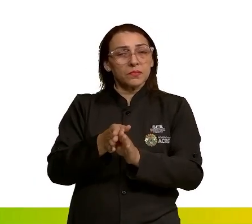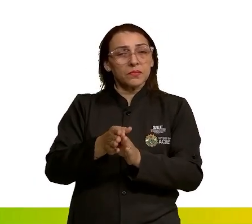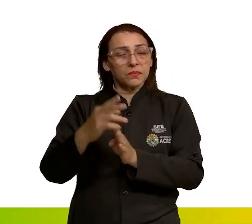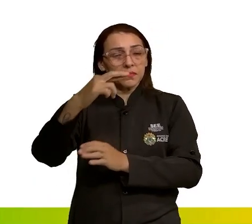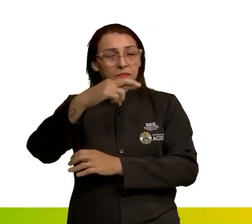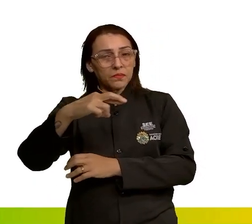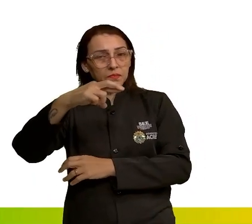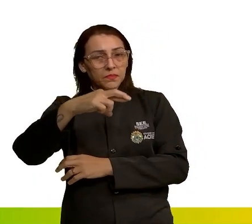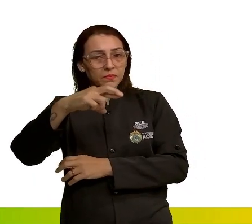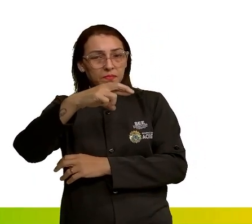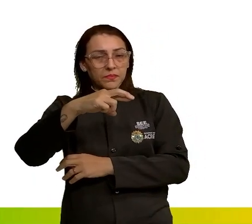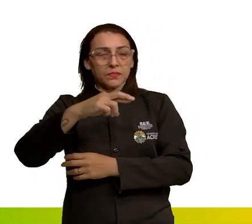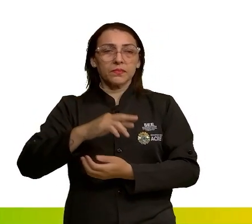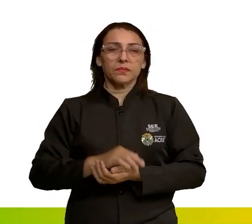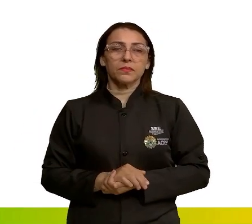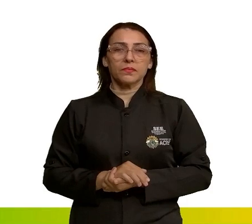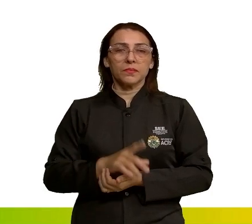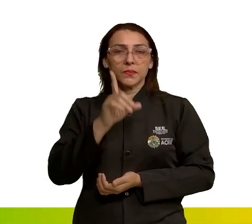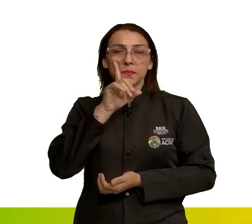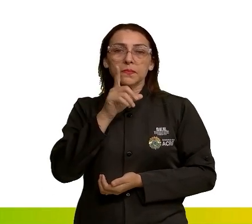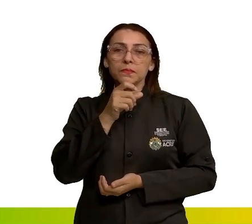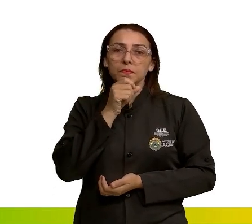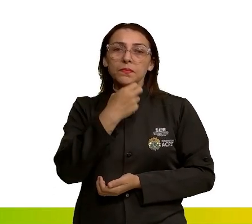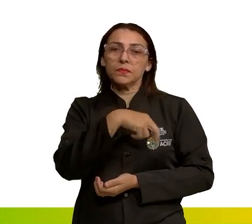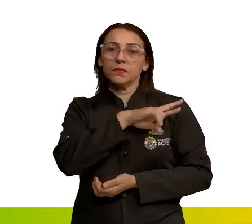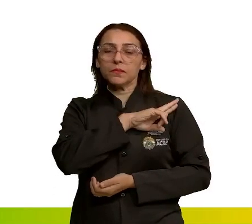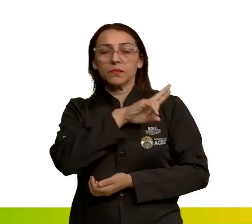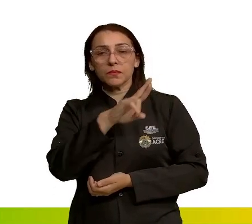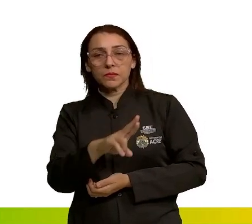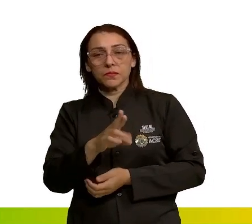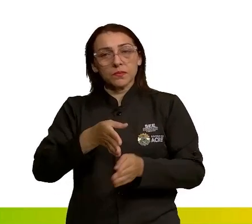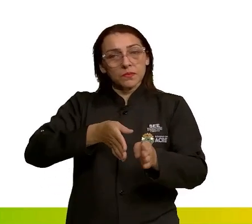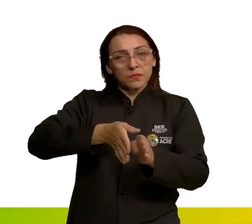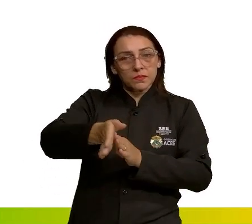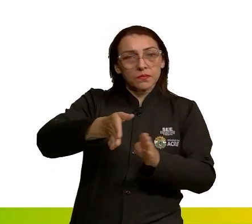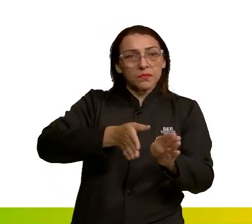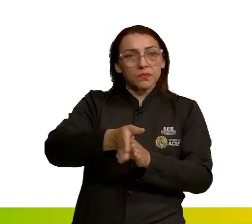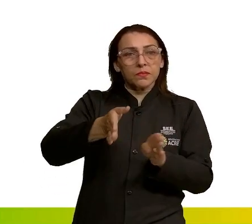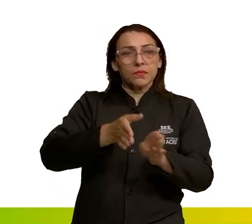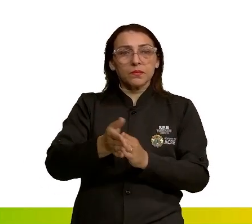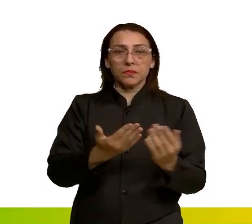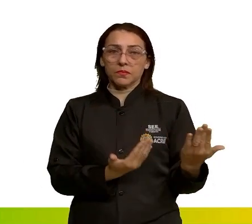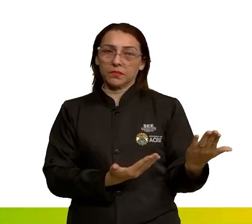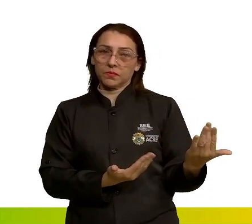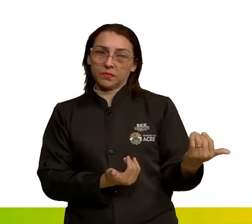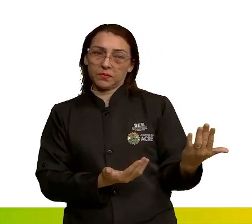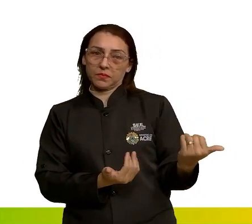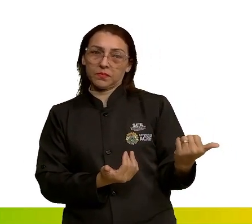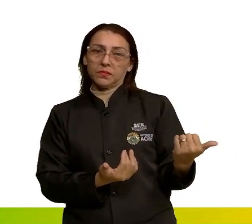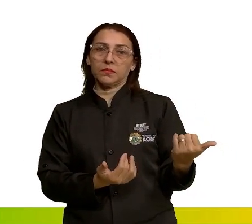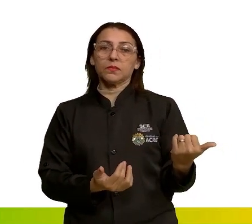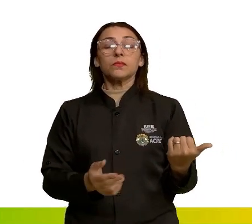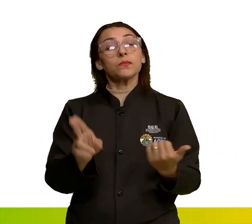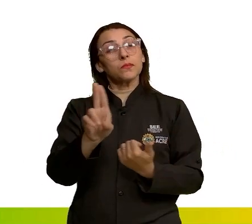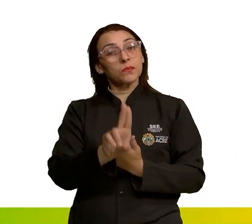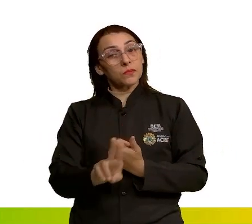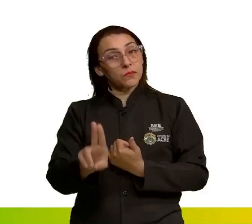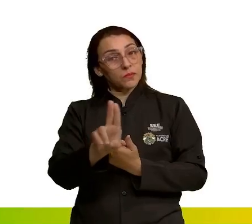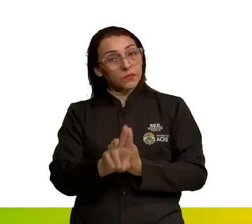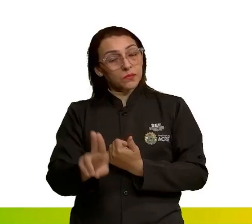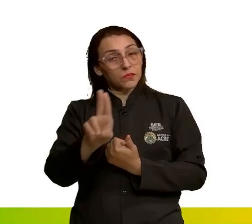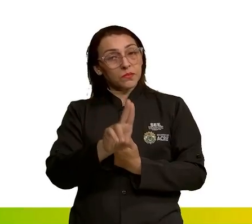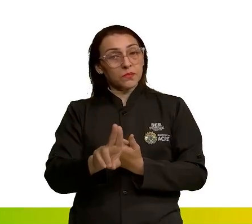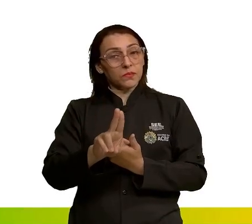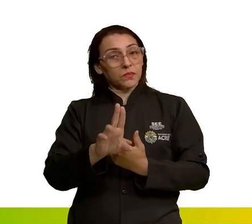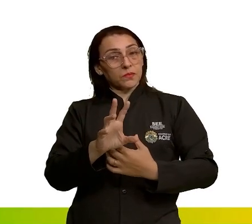Orientação e supervisão. Os pais e responsáveis devem orientar os jovens sobre o